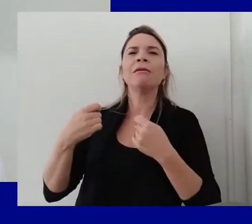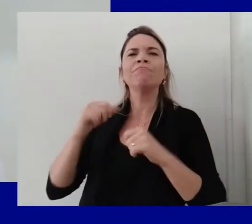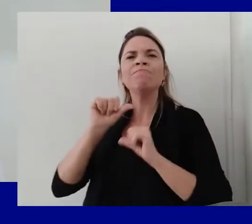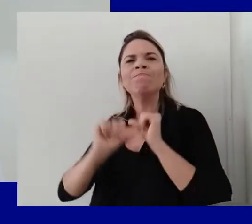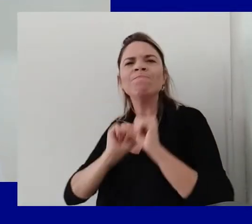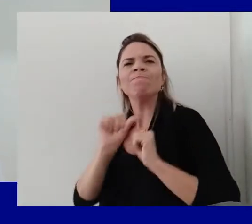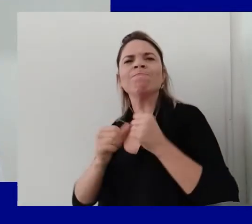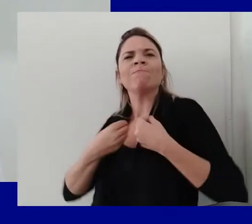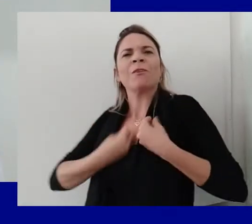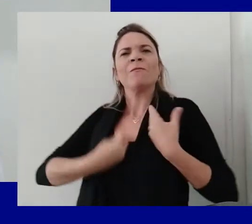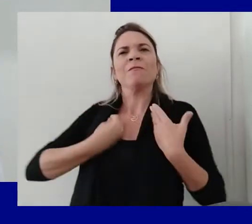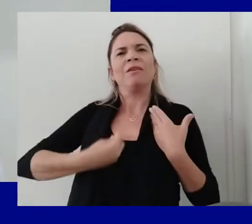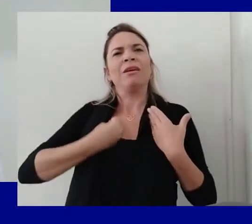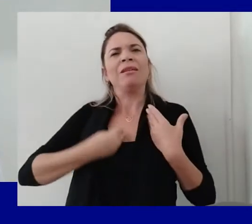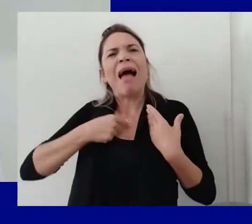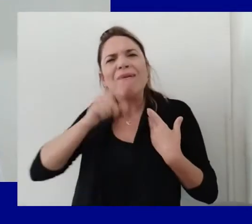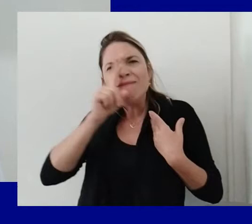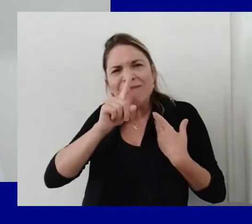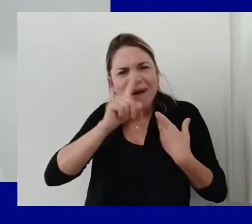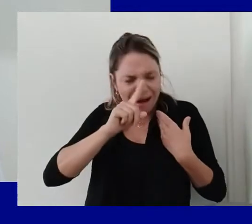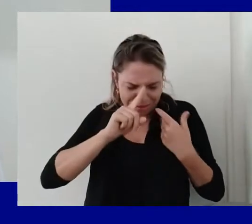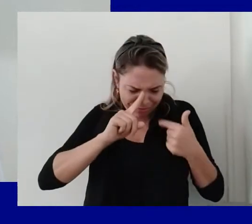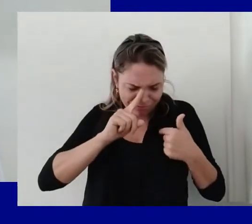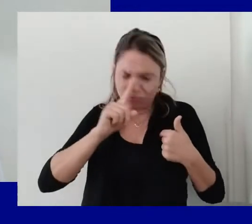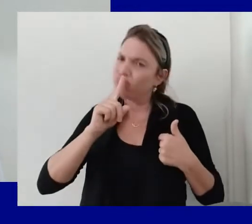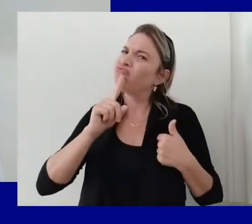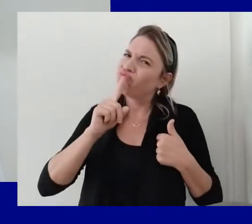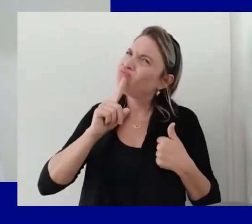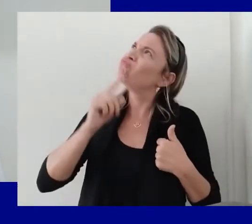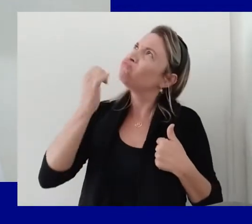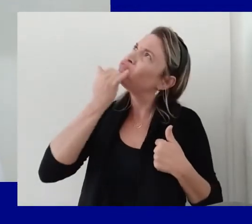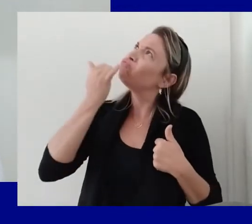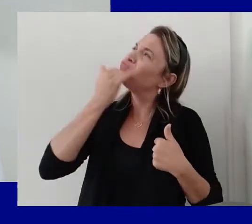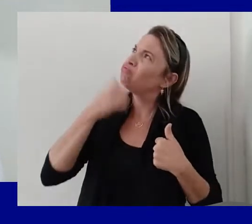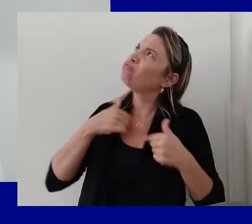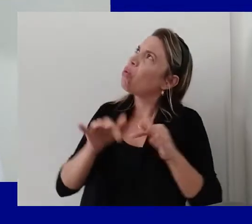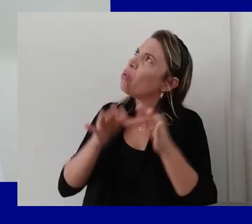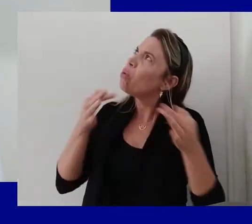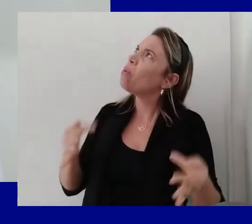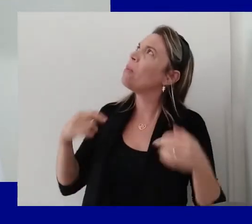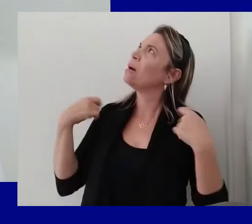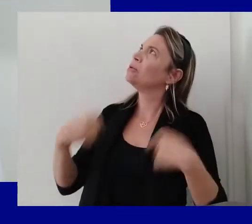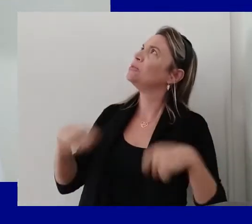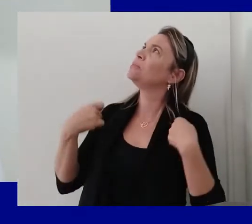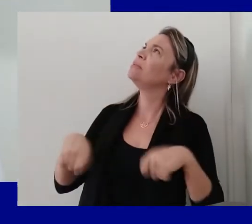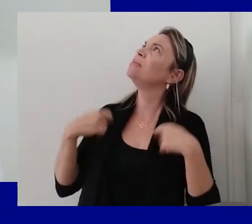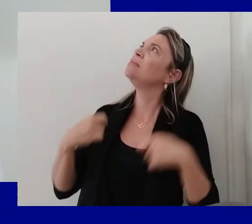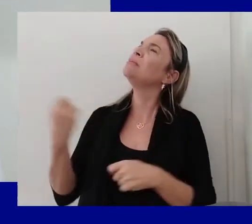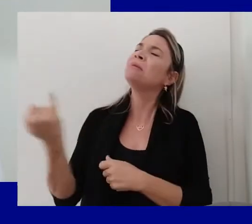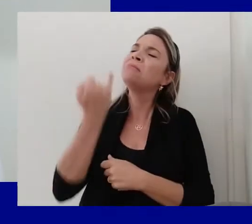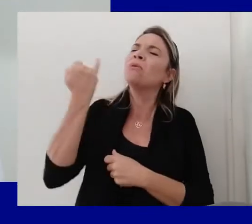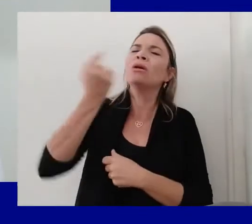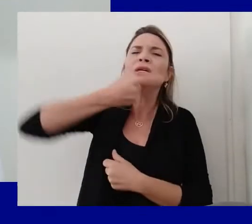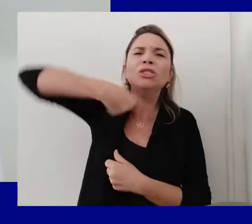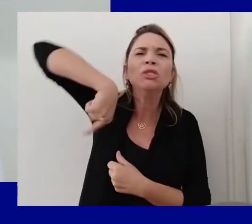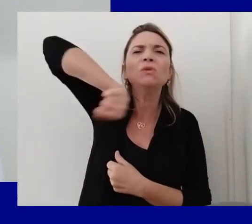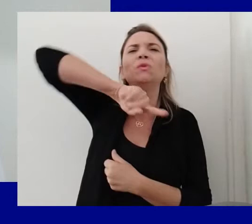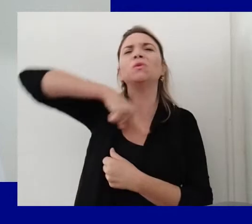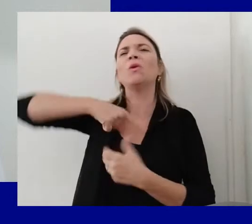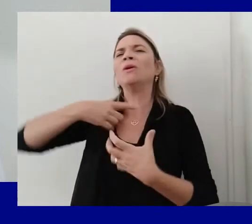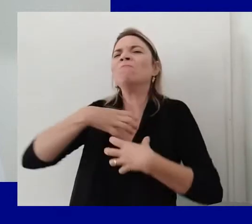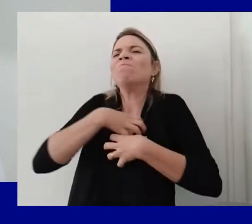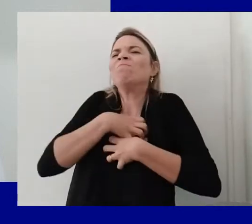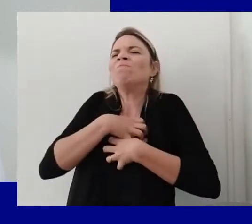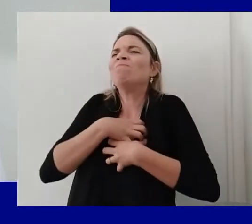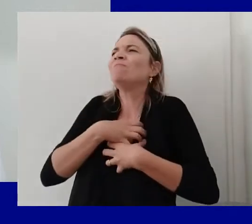reconhecer nossas falhas, precisamos dar espaço voluntariamente, conscientemente, para